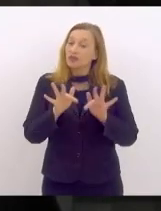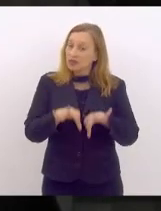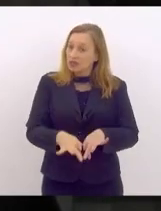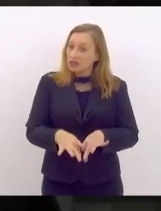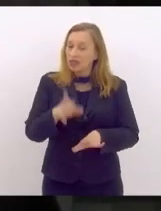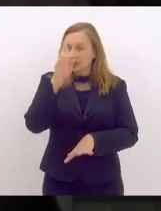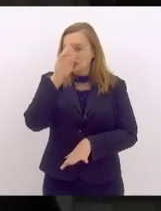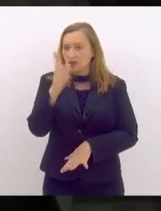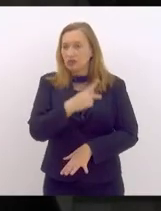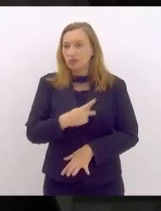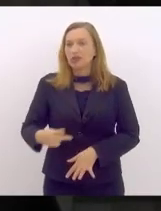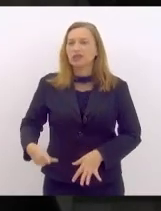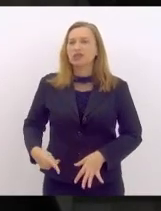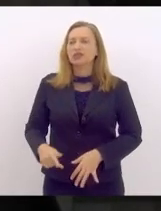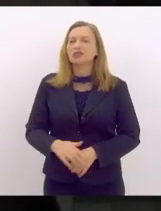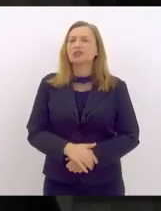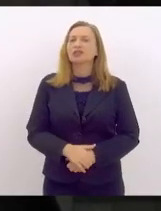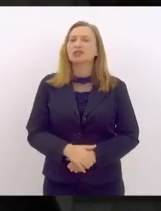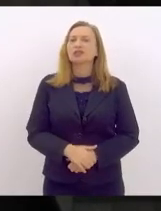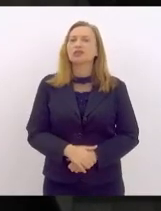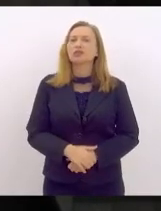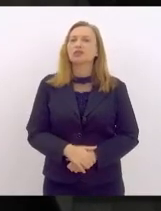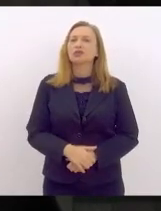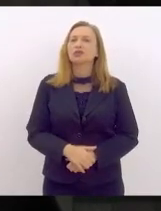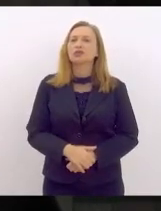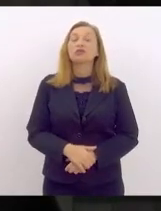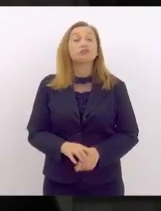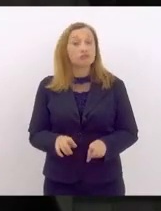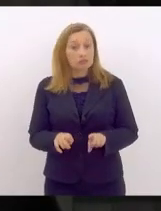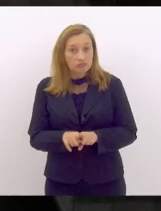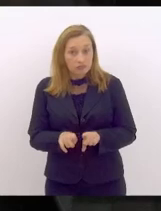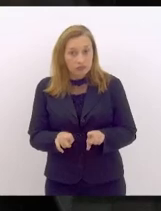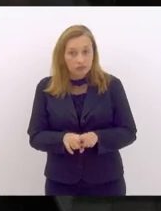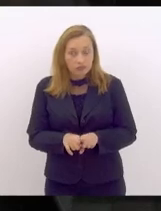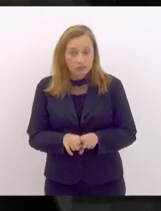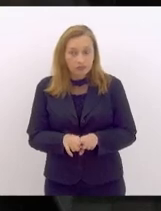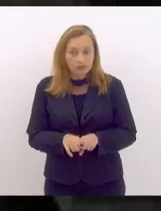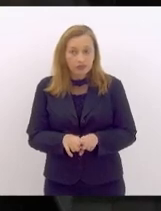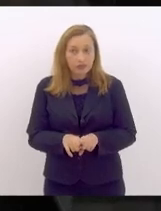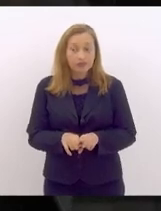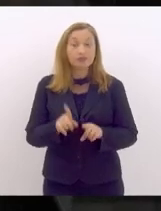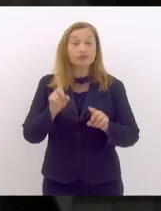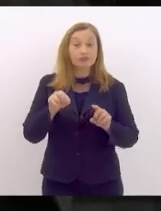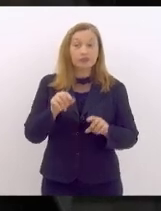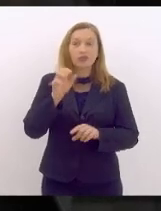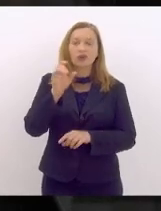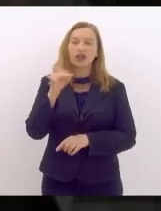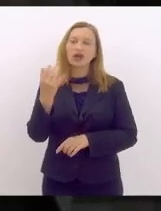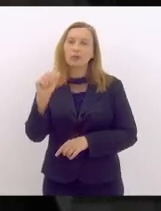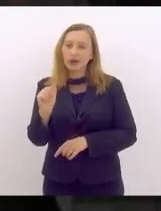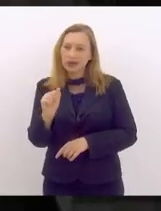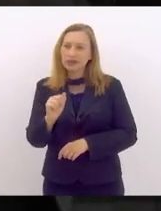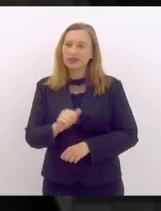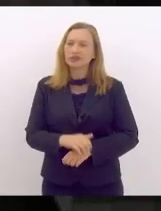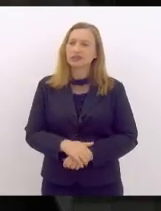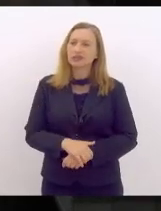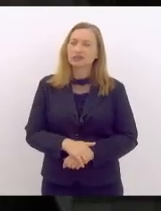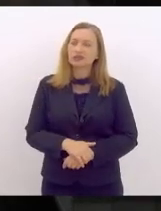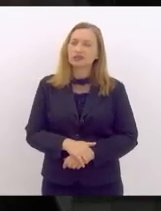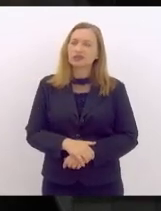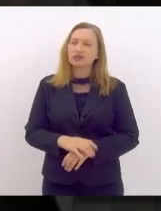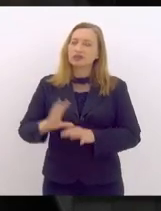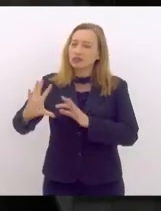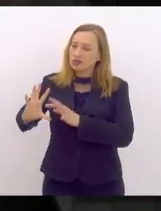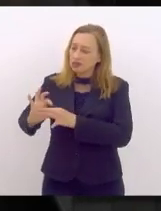concluir senhora presidente e esta também é uma campanha na